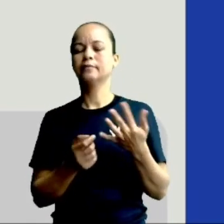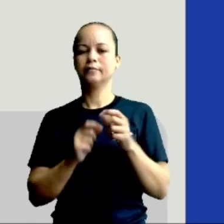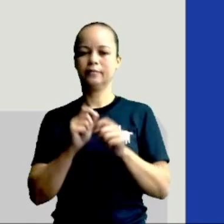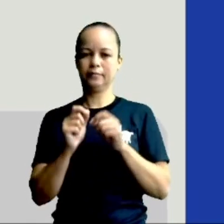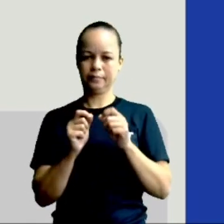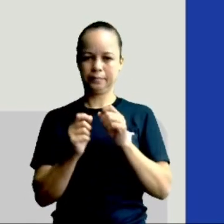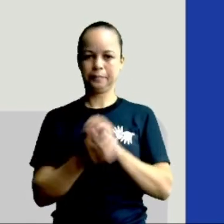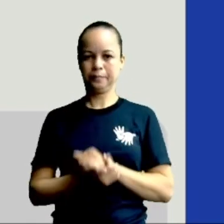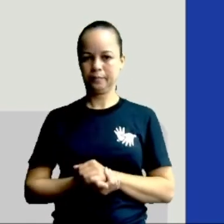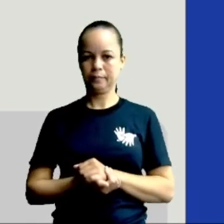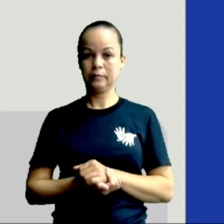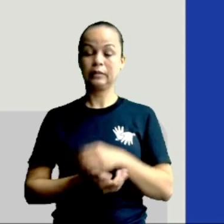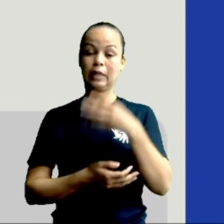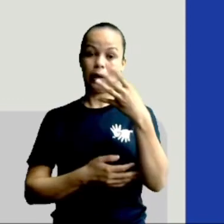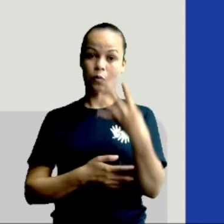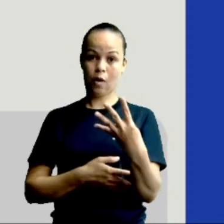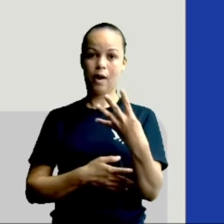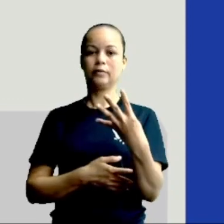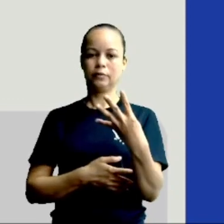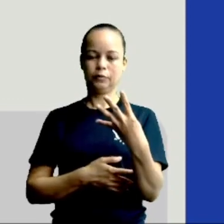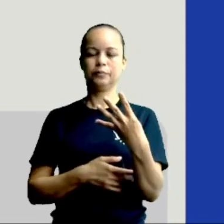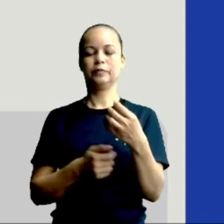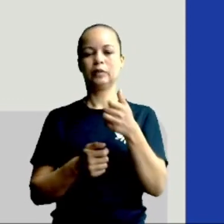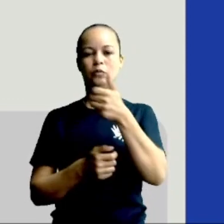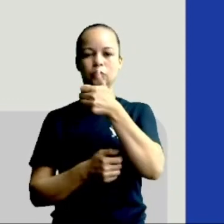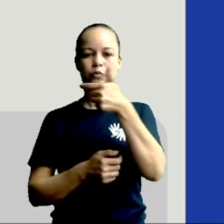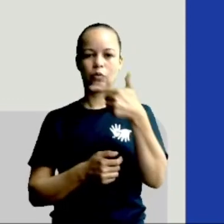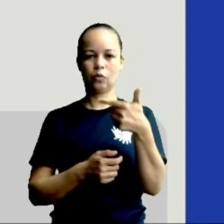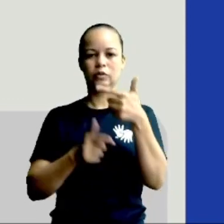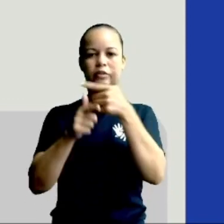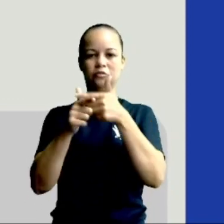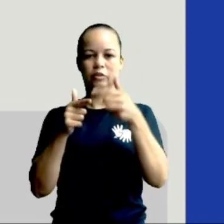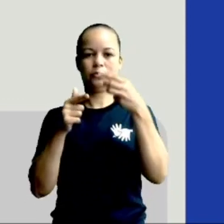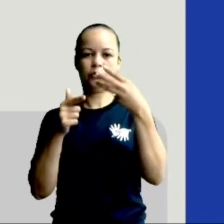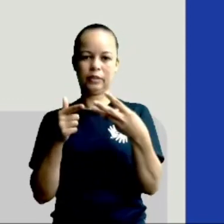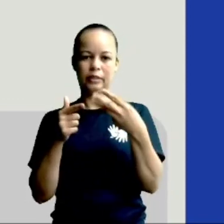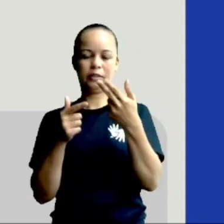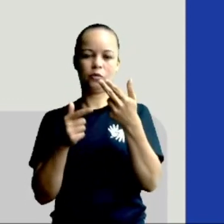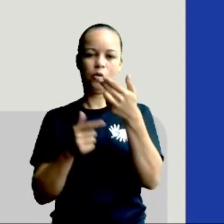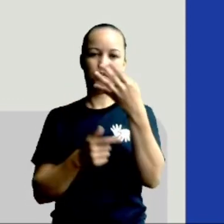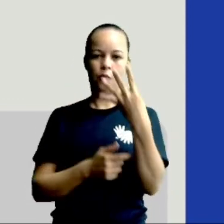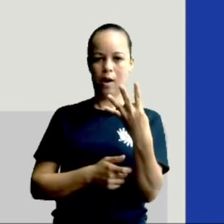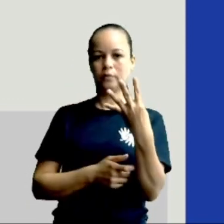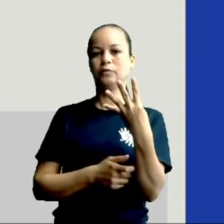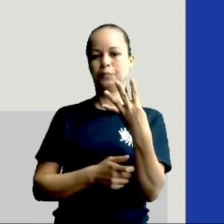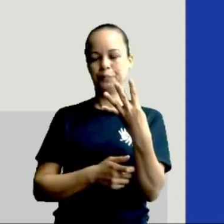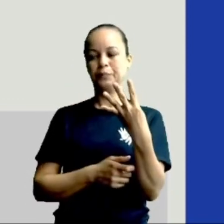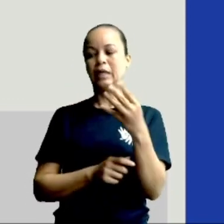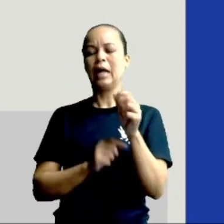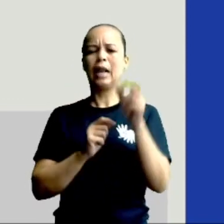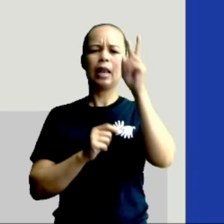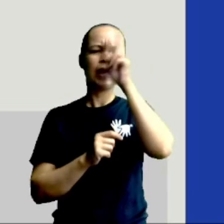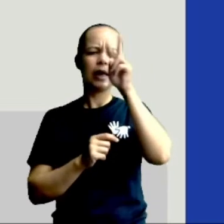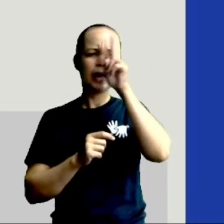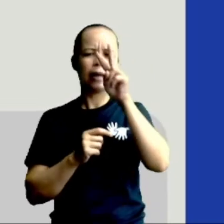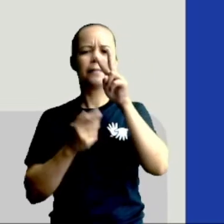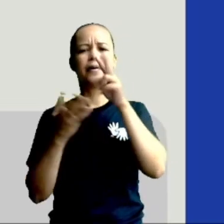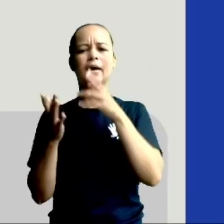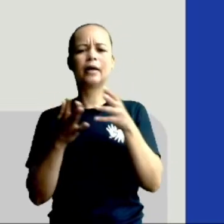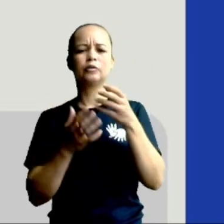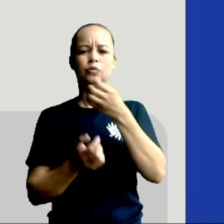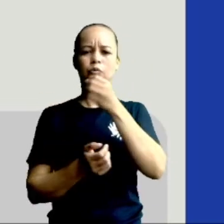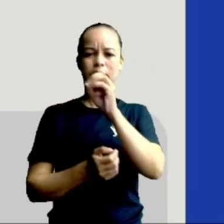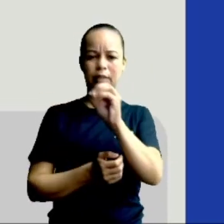vai ser quanto? 4. Então 12 dividido por 3 é igual a 4. O que é que eu vou fazer agora? Lembra do 0 que está no